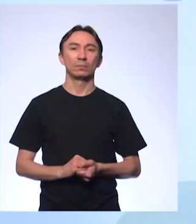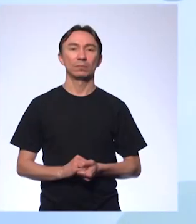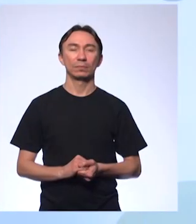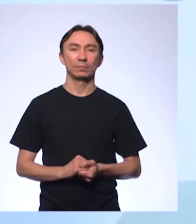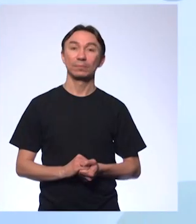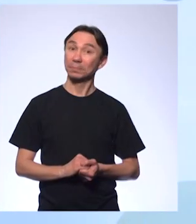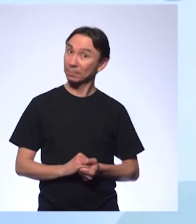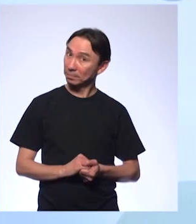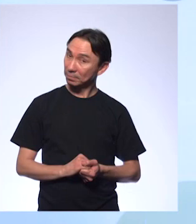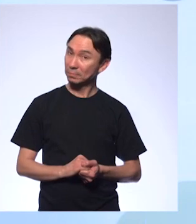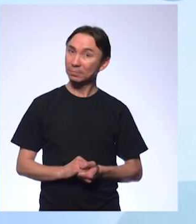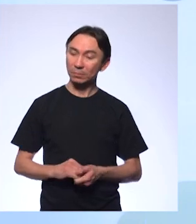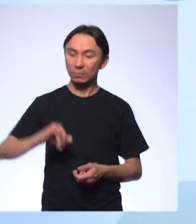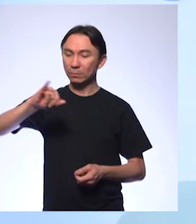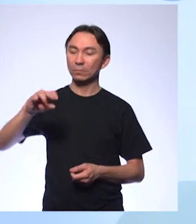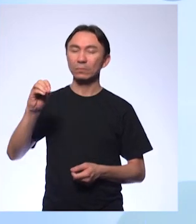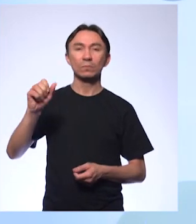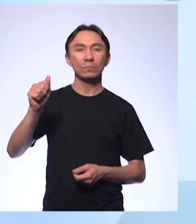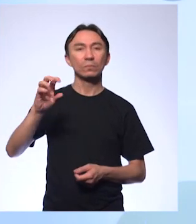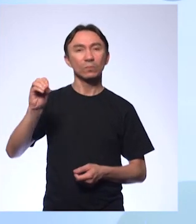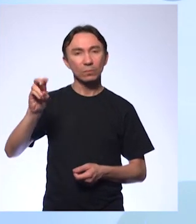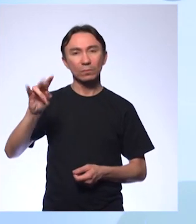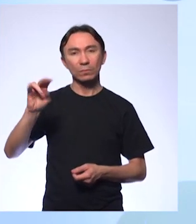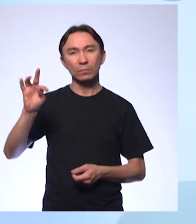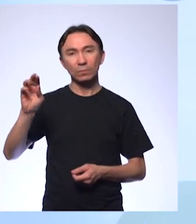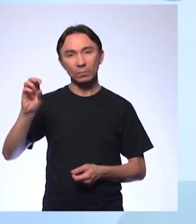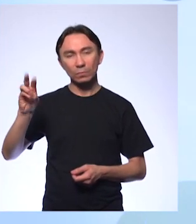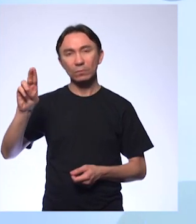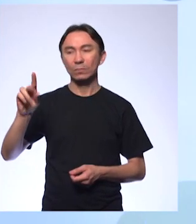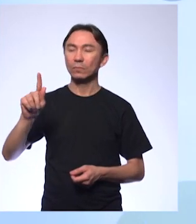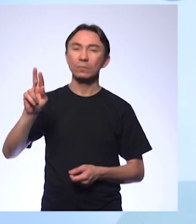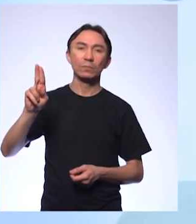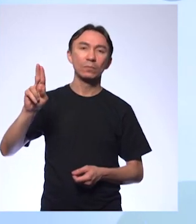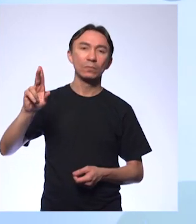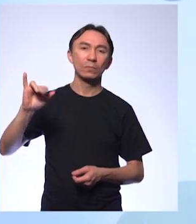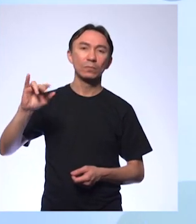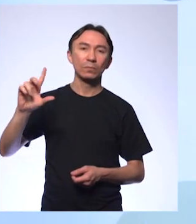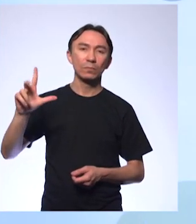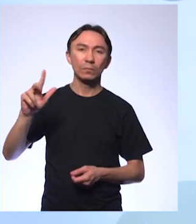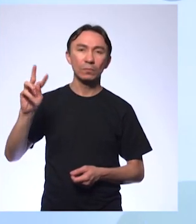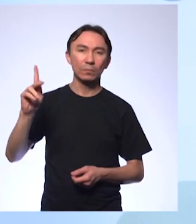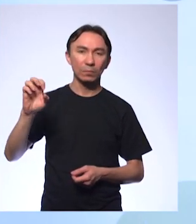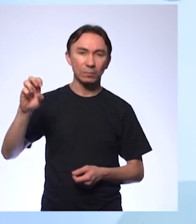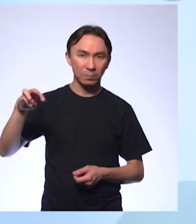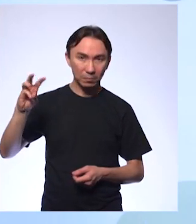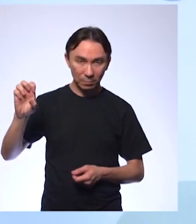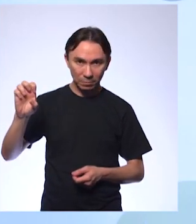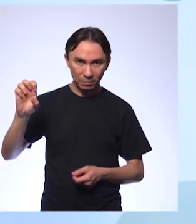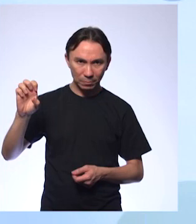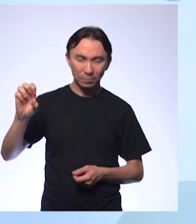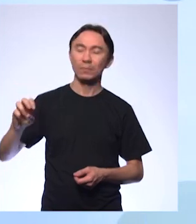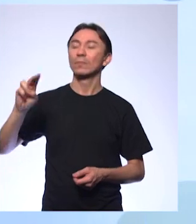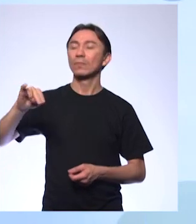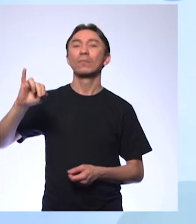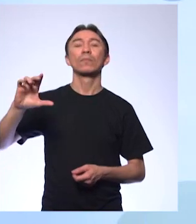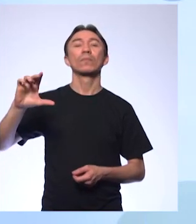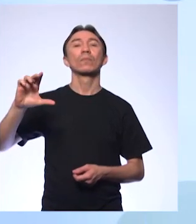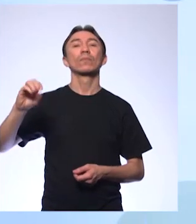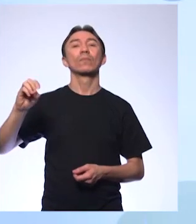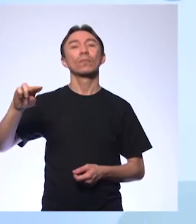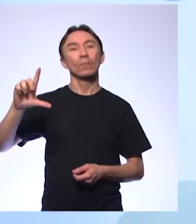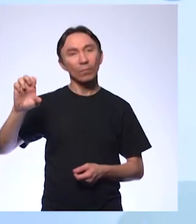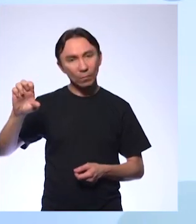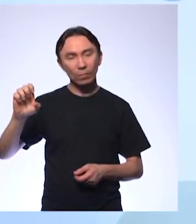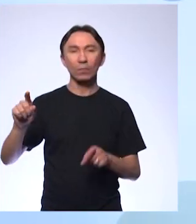Olha, Luanda, João Vitor, o Guilherme, a Mary, o William, o Guilherme e a Nicole e o João